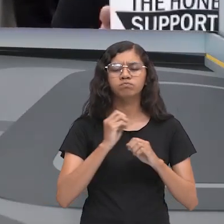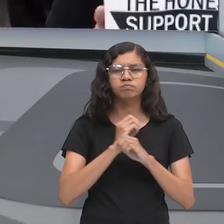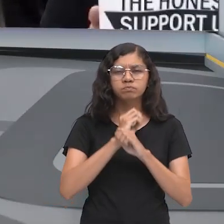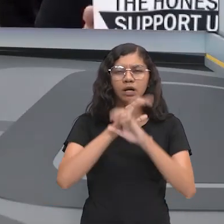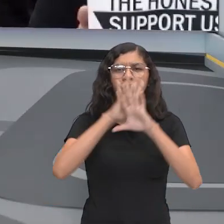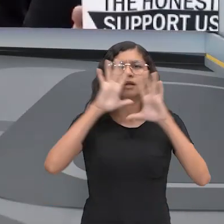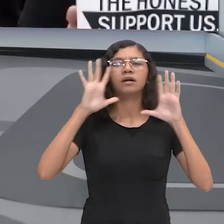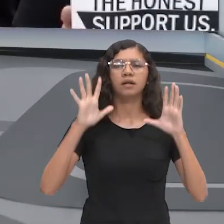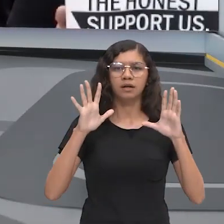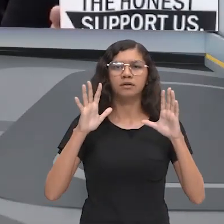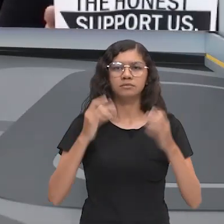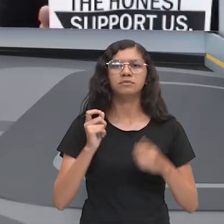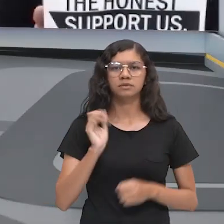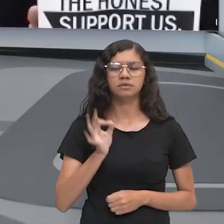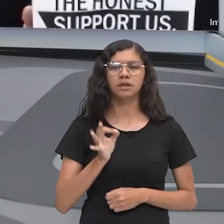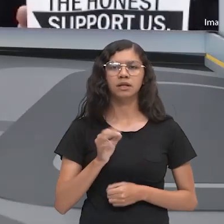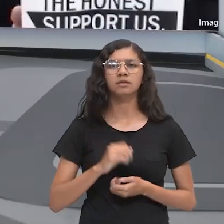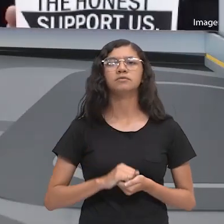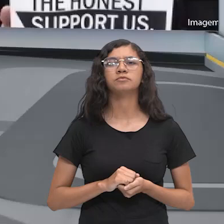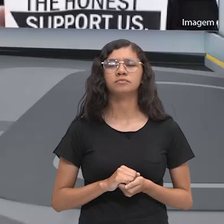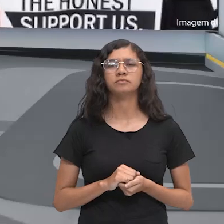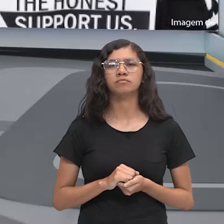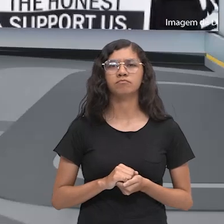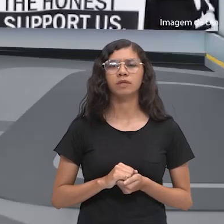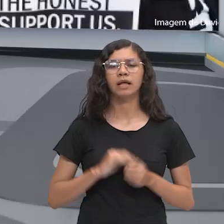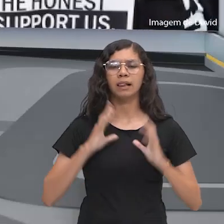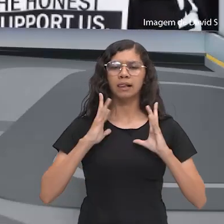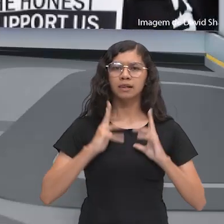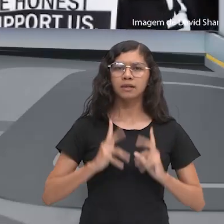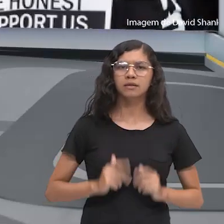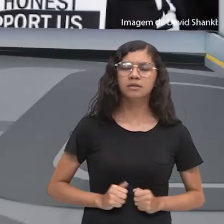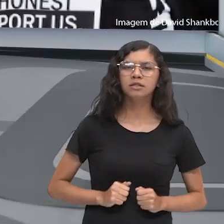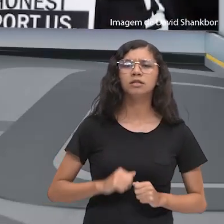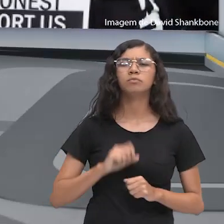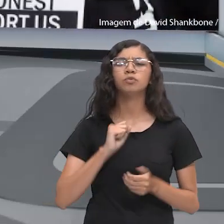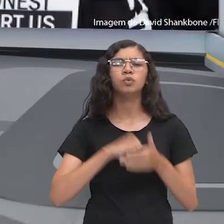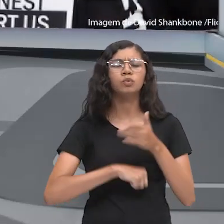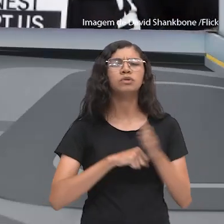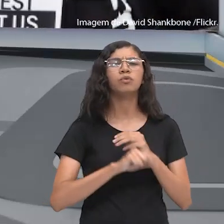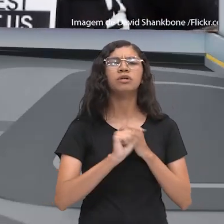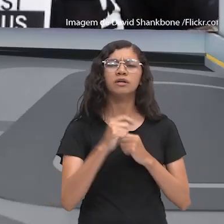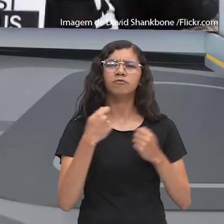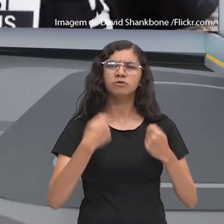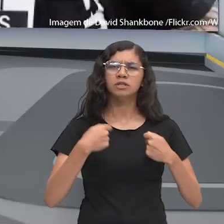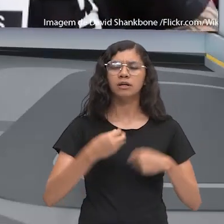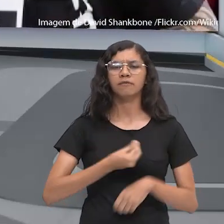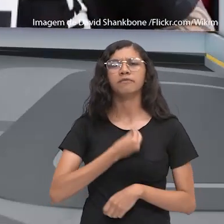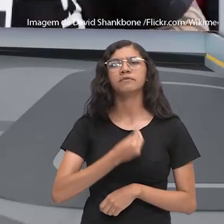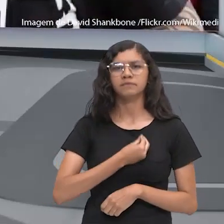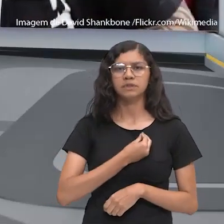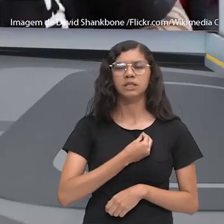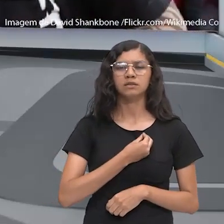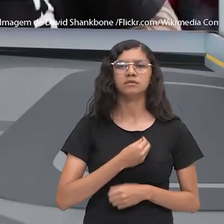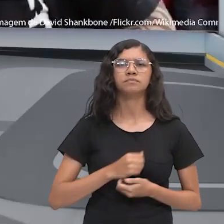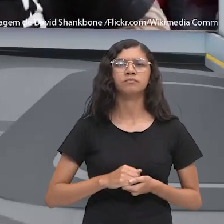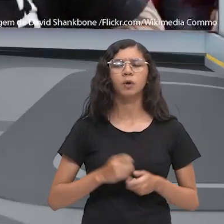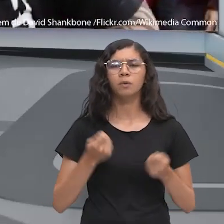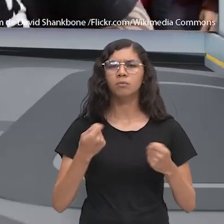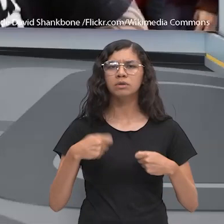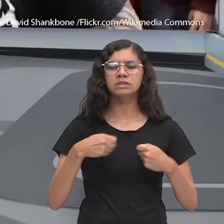né? De certa forma limpa, pelaquilo que nós queremos. Não precisamos causar danos a